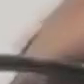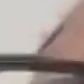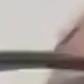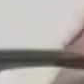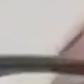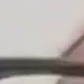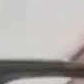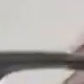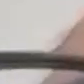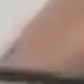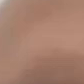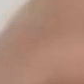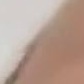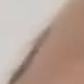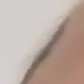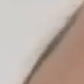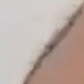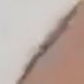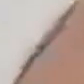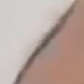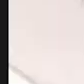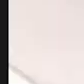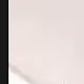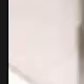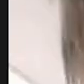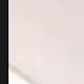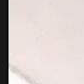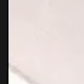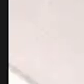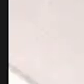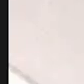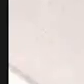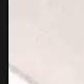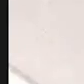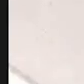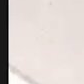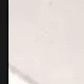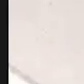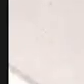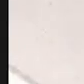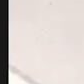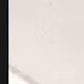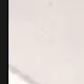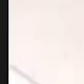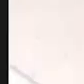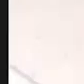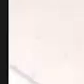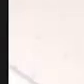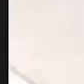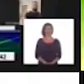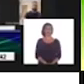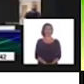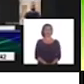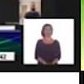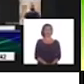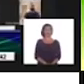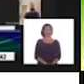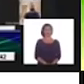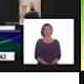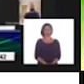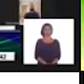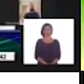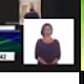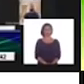Militares inativos oposto ou a graduação correspondente ao salário que eles recebem a proposta do ex-deputado